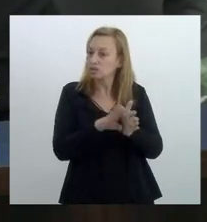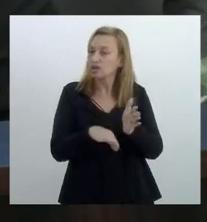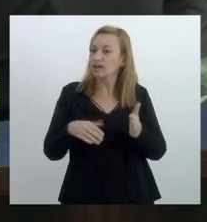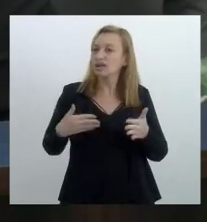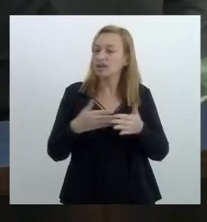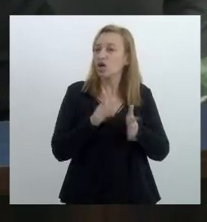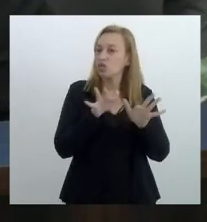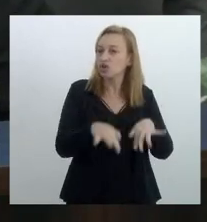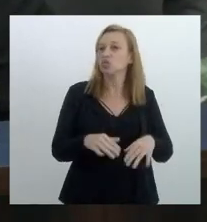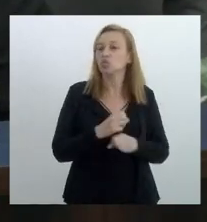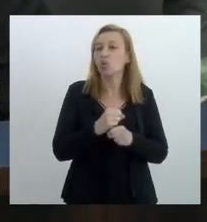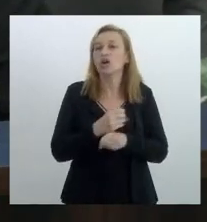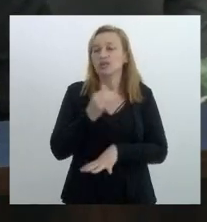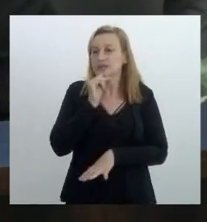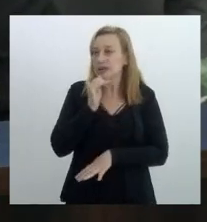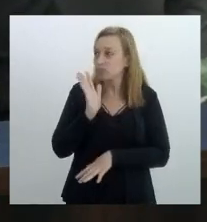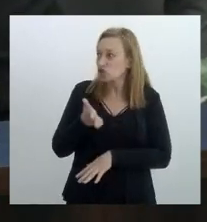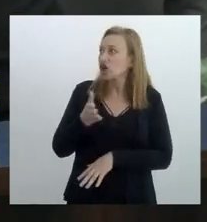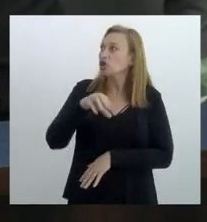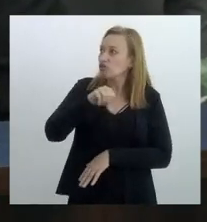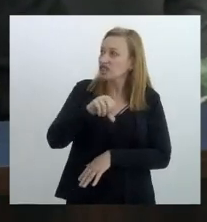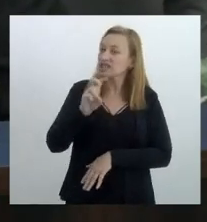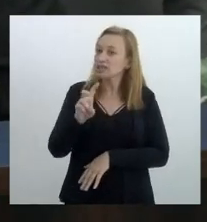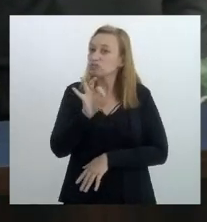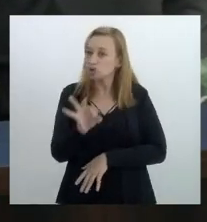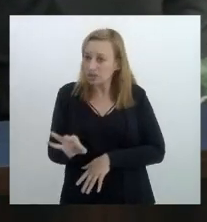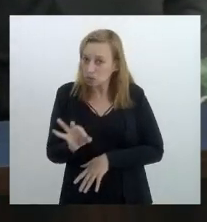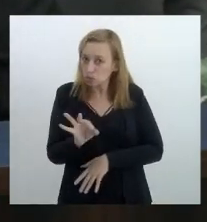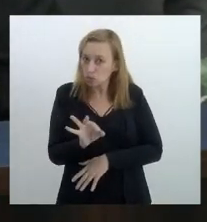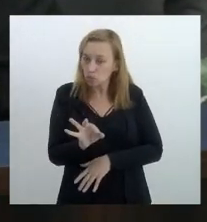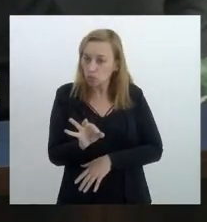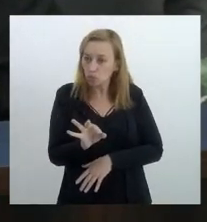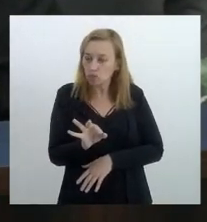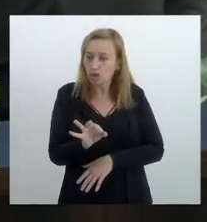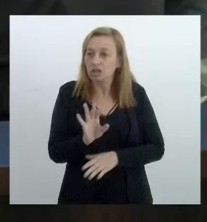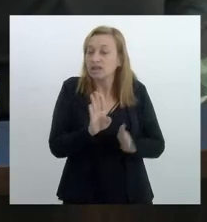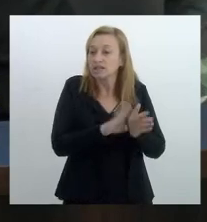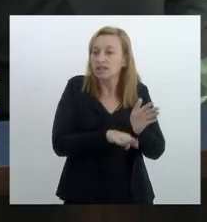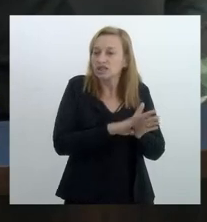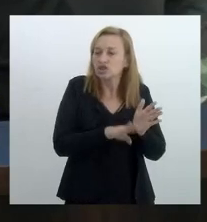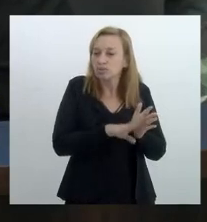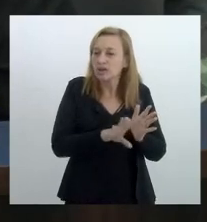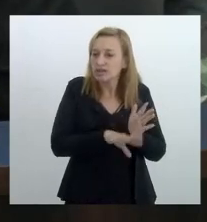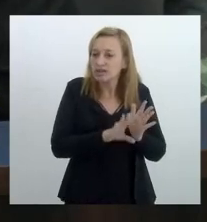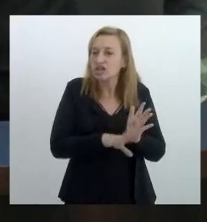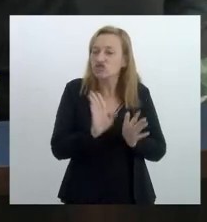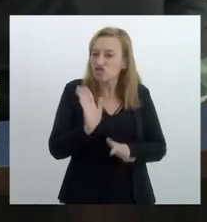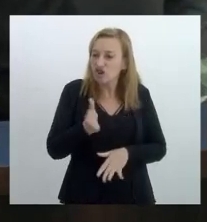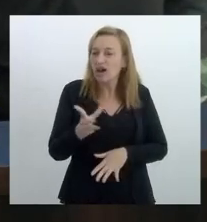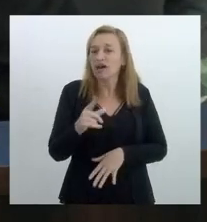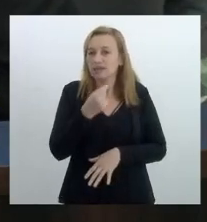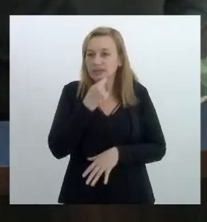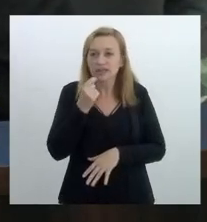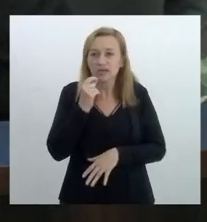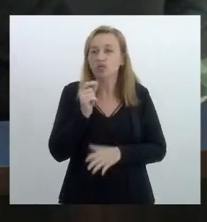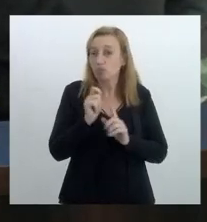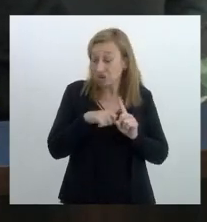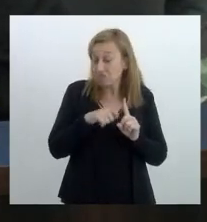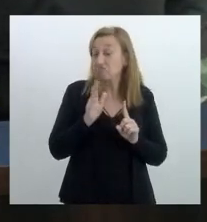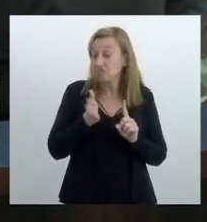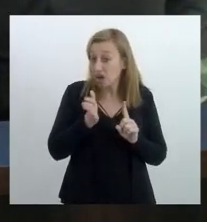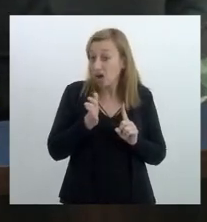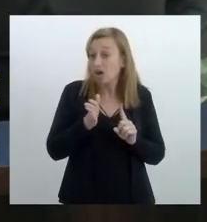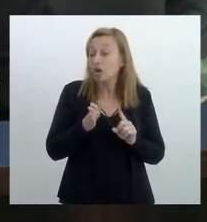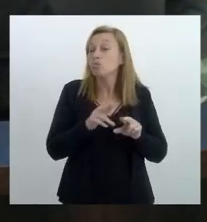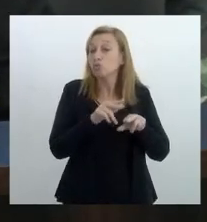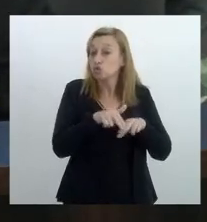dou um exemplo, nós já temos 95% da despesa empenhada já em setembro, por conta